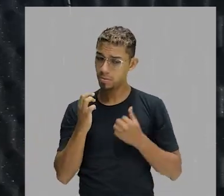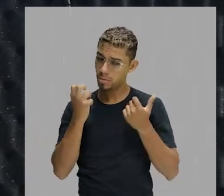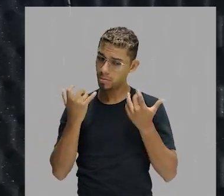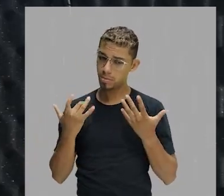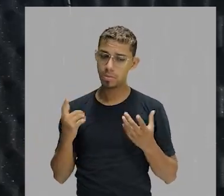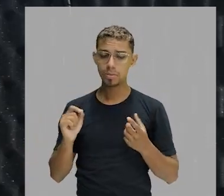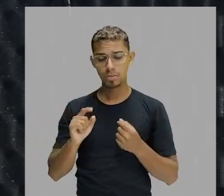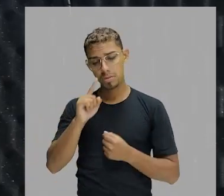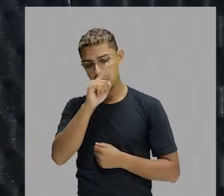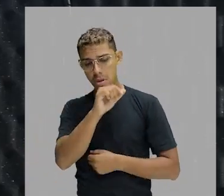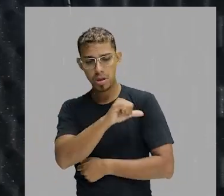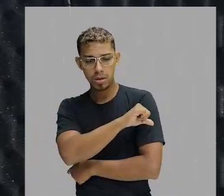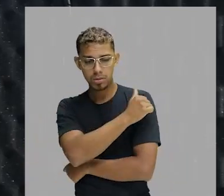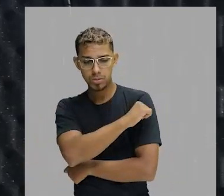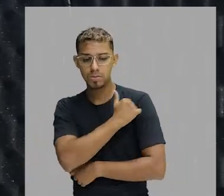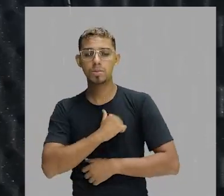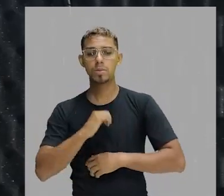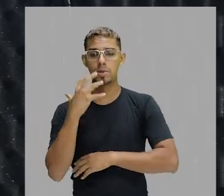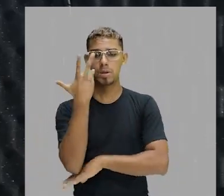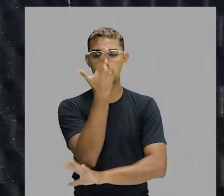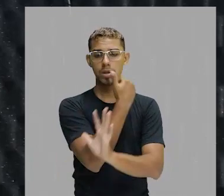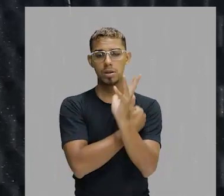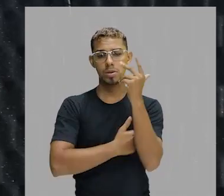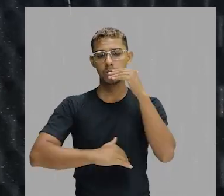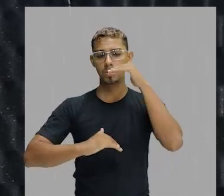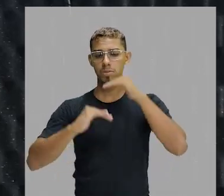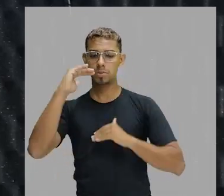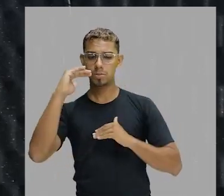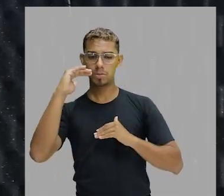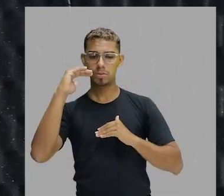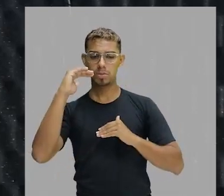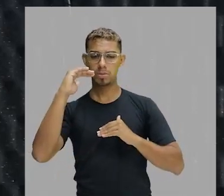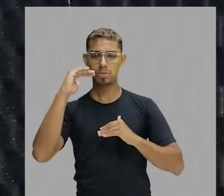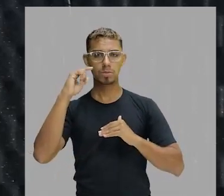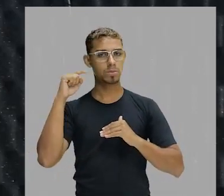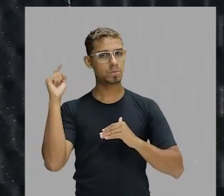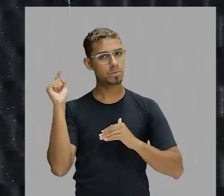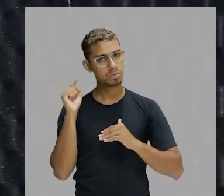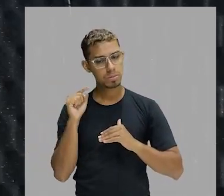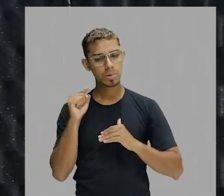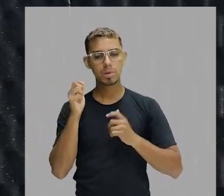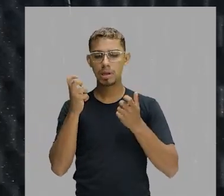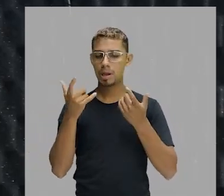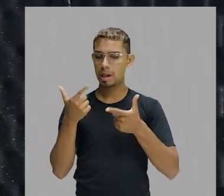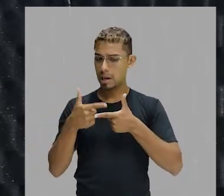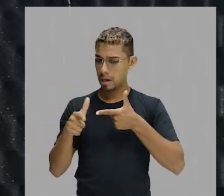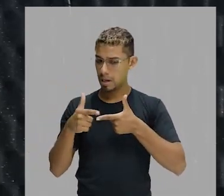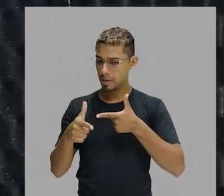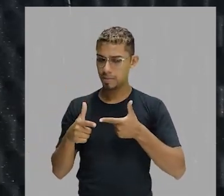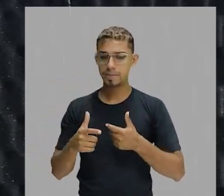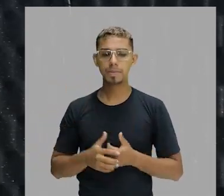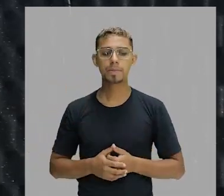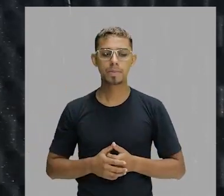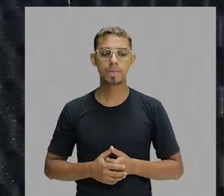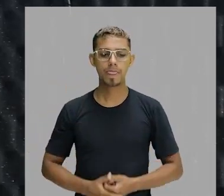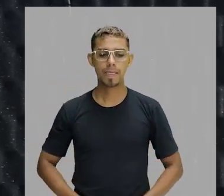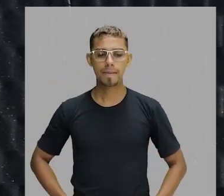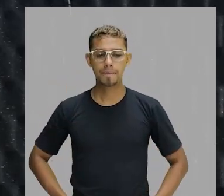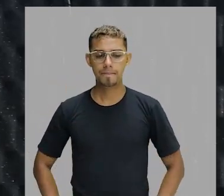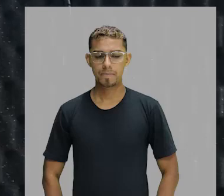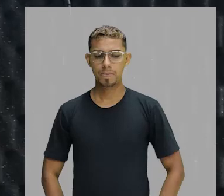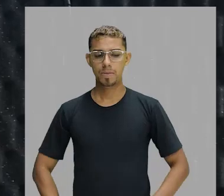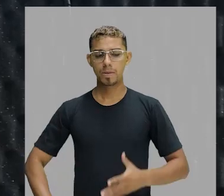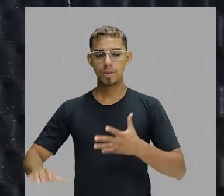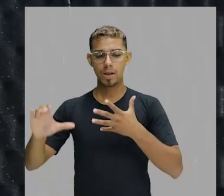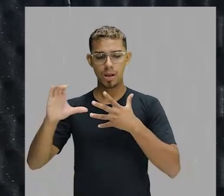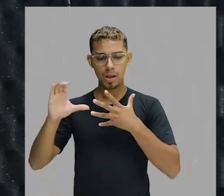atrelado também à desigualdade social. Não é apenas um problema ambiental. Tá? Letra C, aí a fixação de dunas, falamos sobre